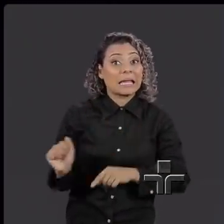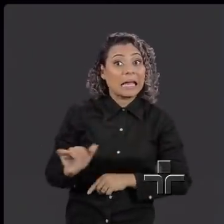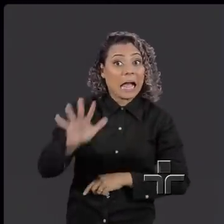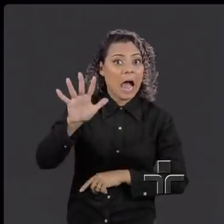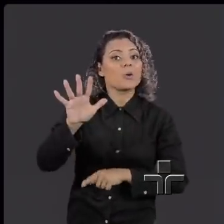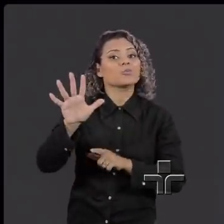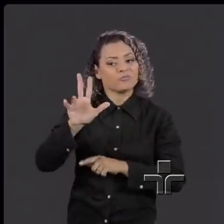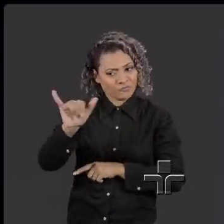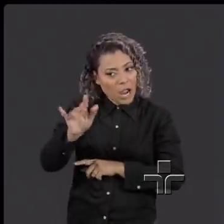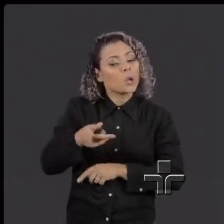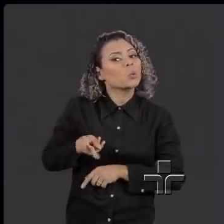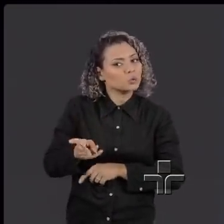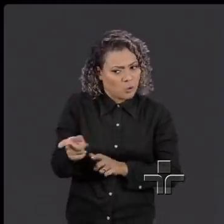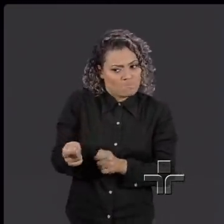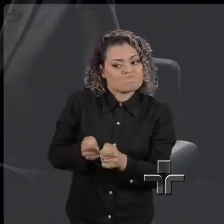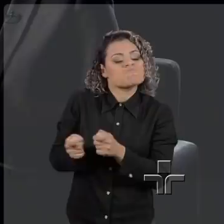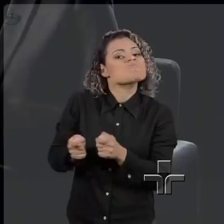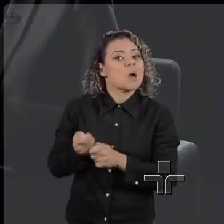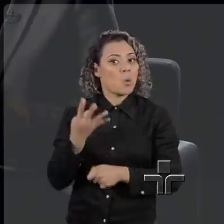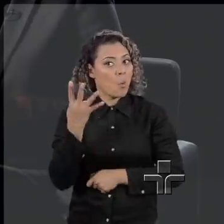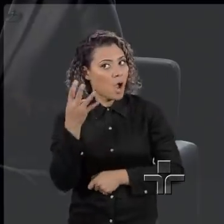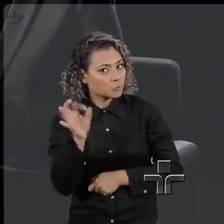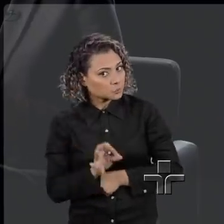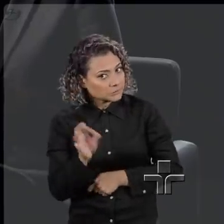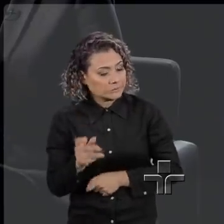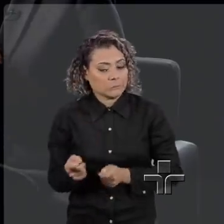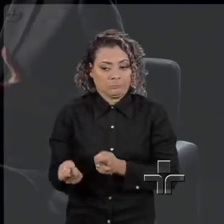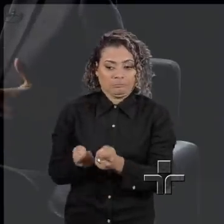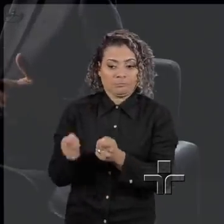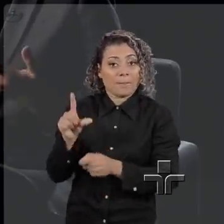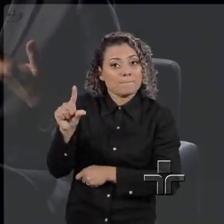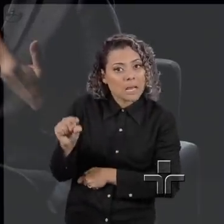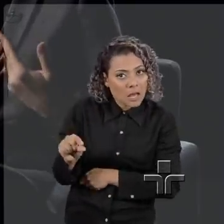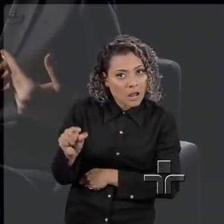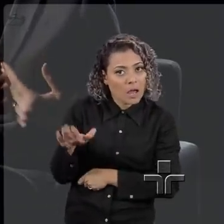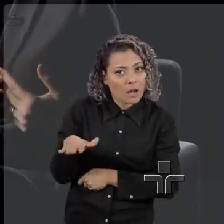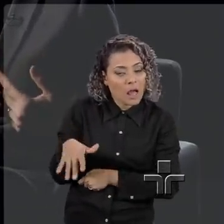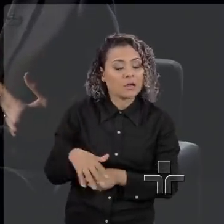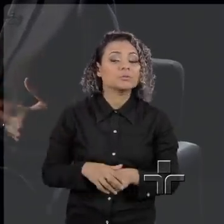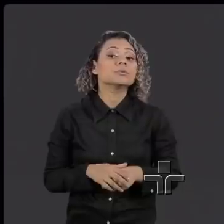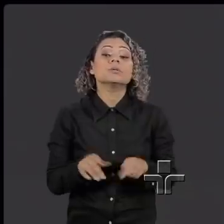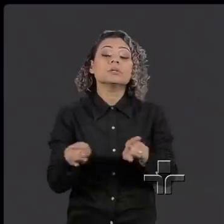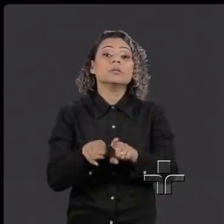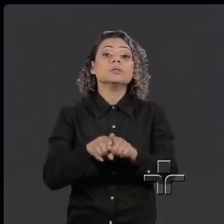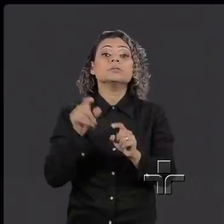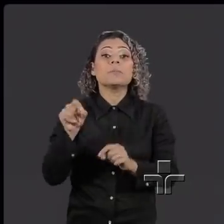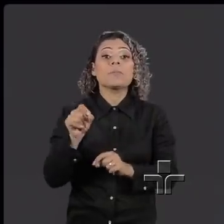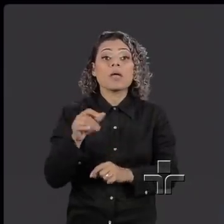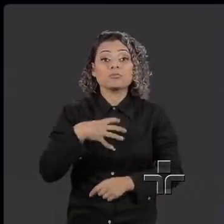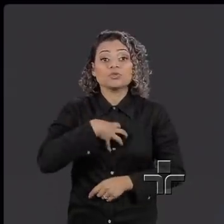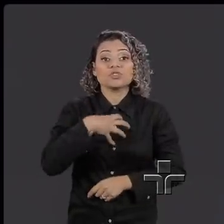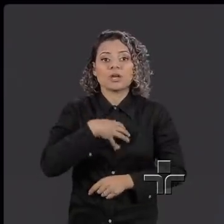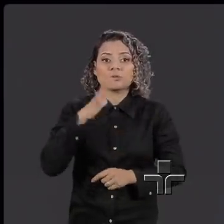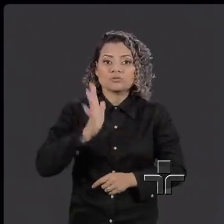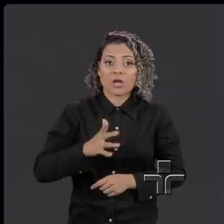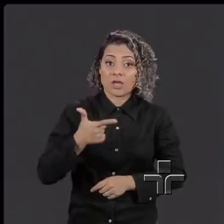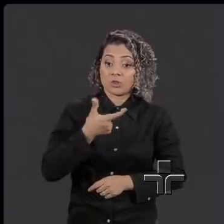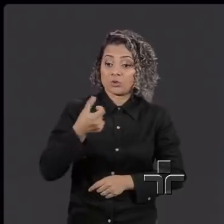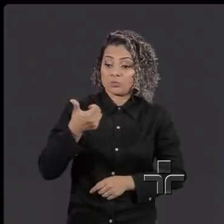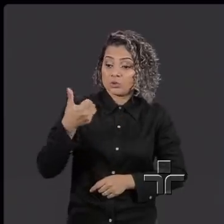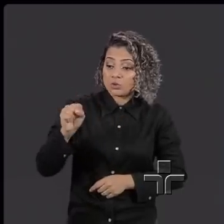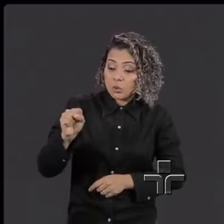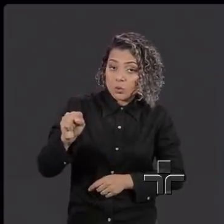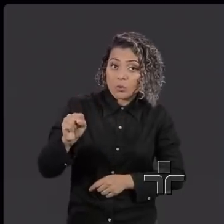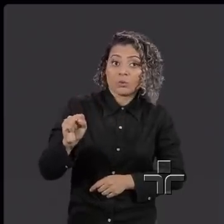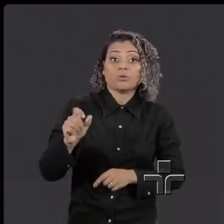deve continuar aí na casa dos 4%. E por causa do comportamento inflacionário que já vem de agora, de 2018,